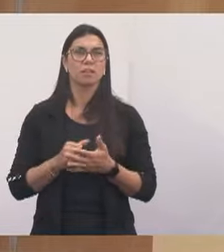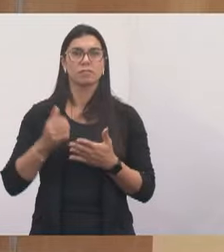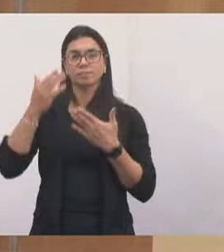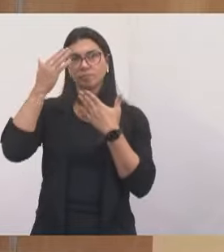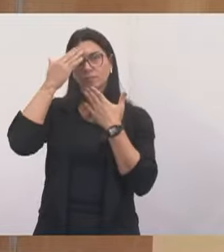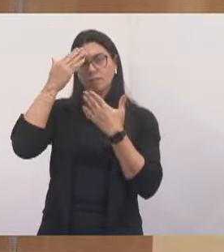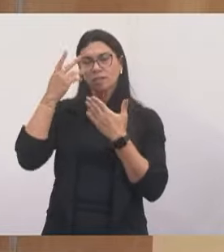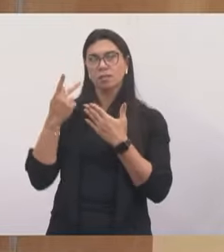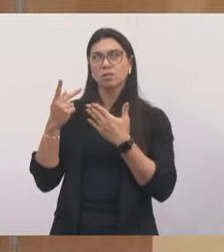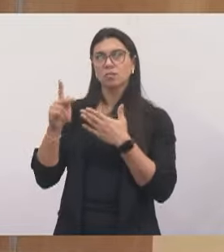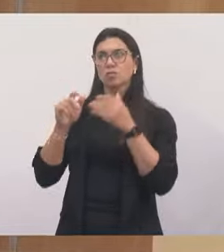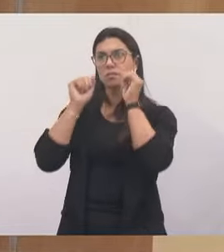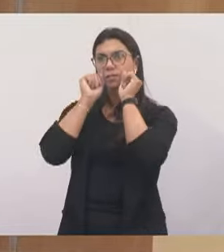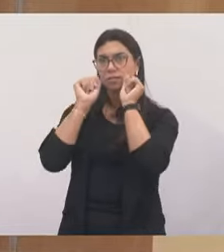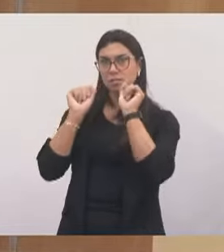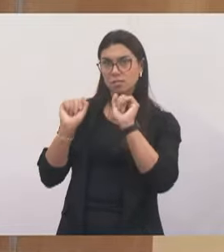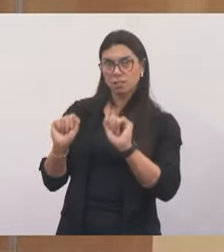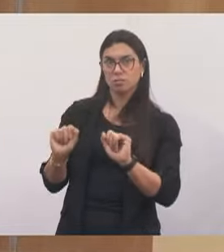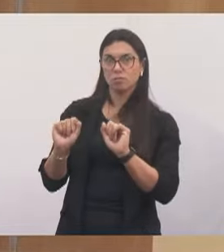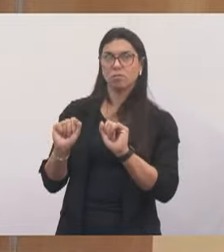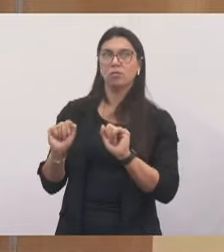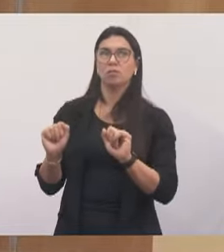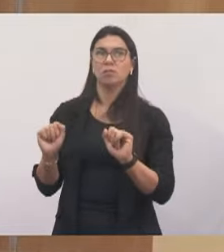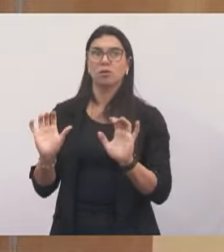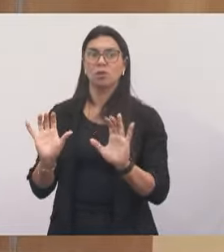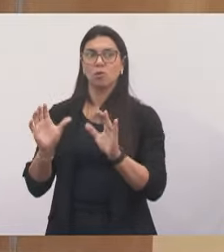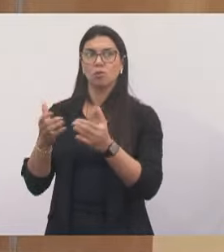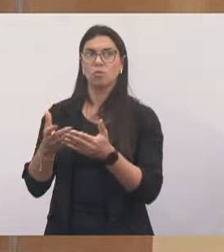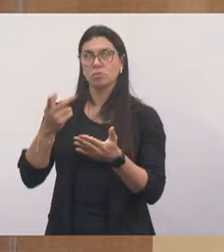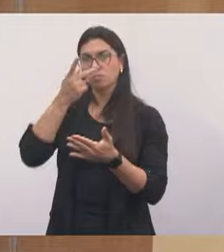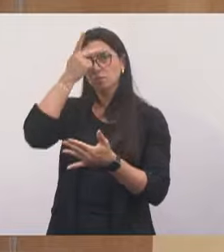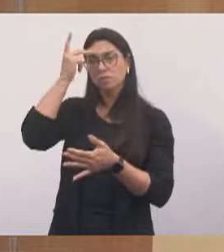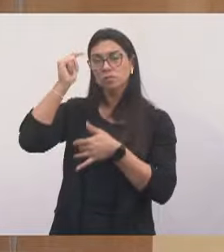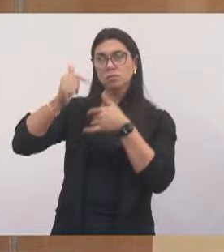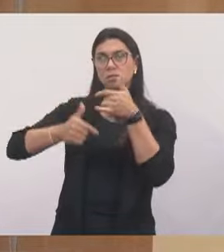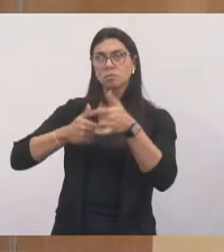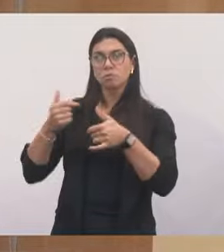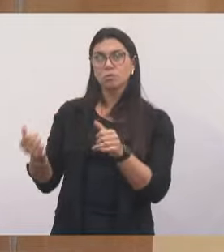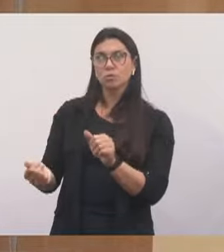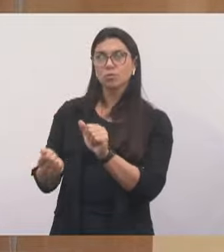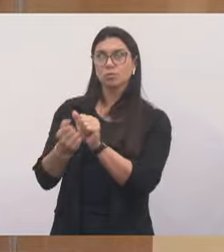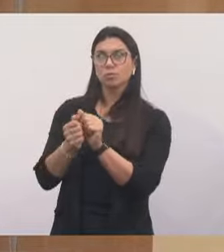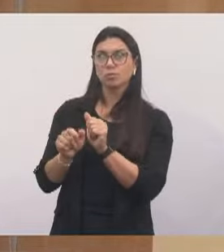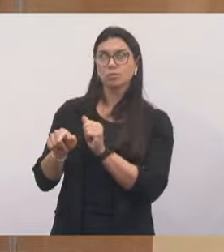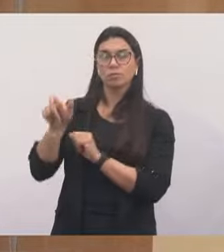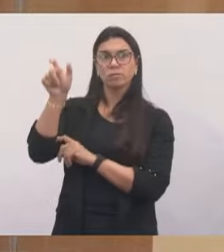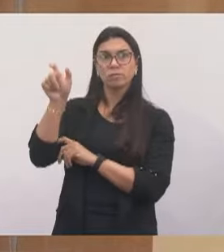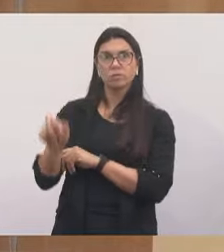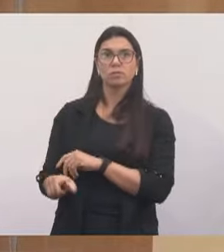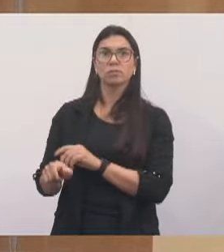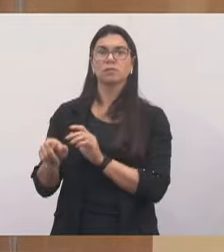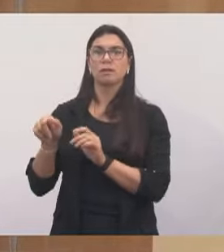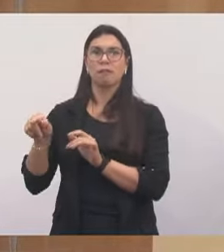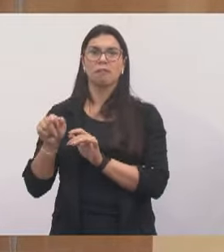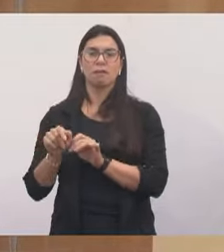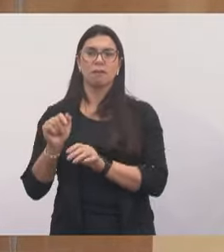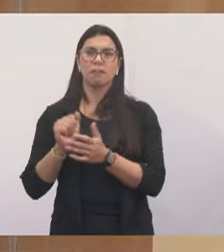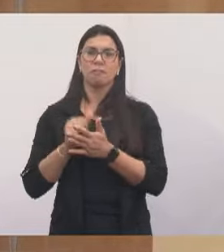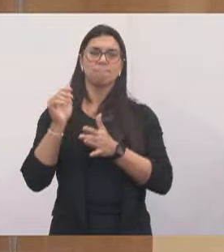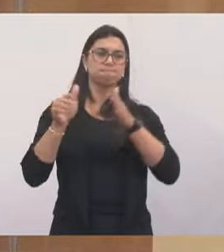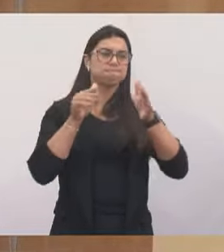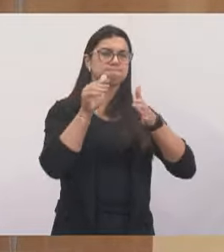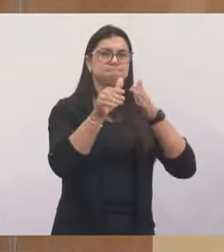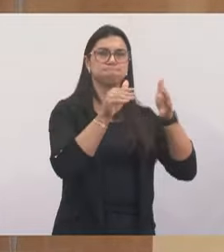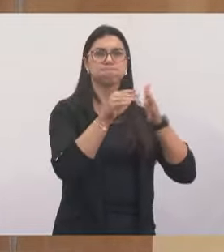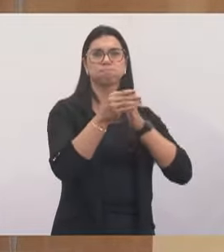equipe, suas assessoras que ali esteve com você lado a lado, buscando, indo atrás do pessoal, precisa de documento, precisa